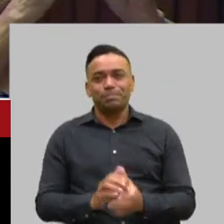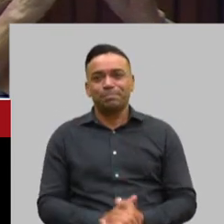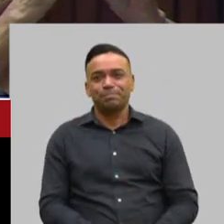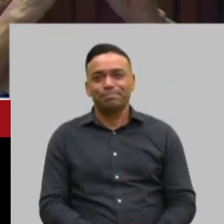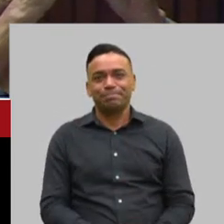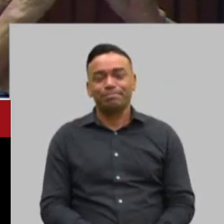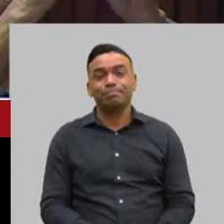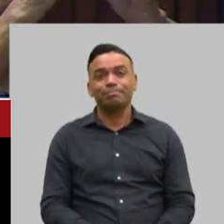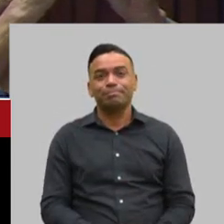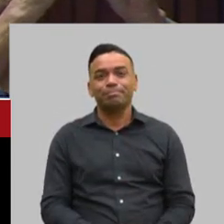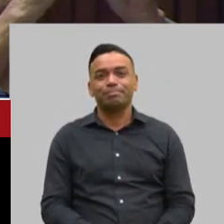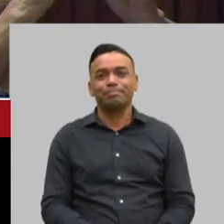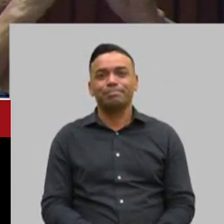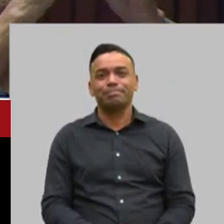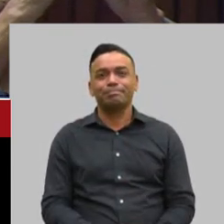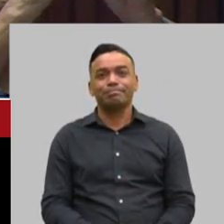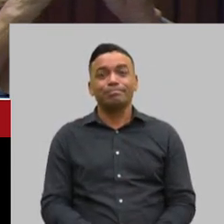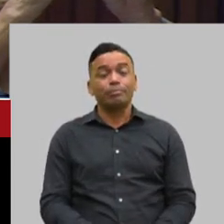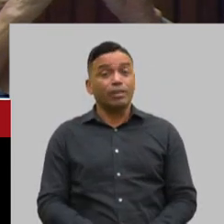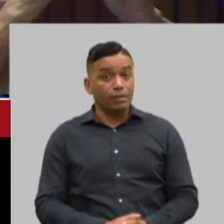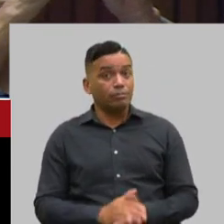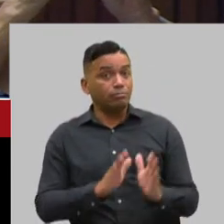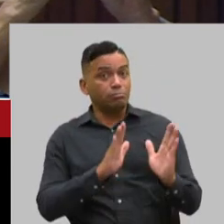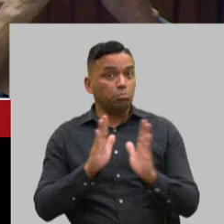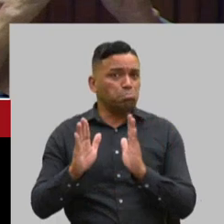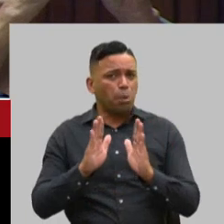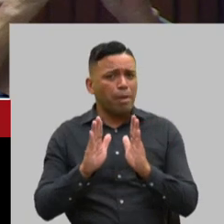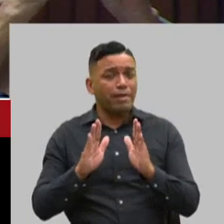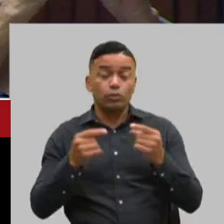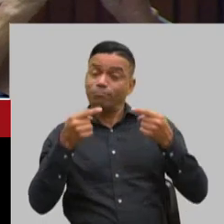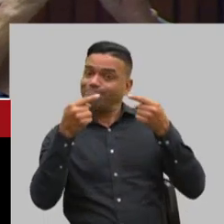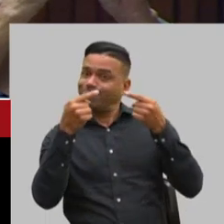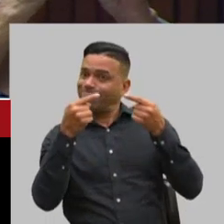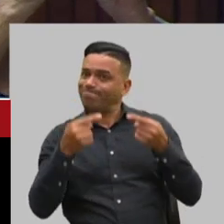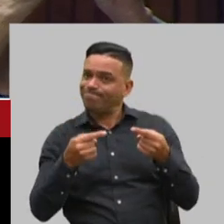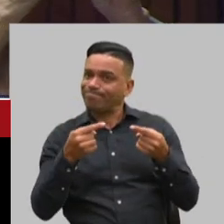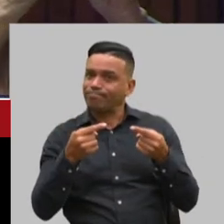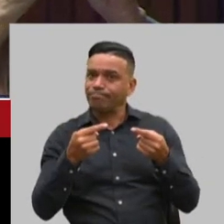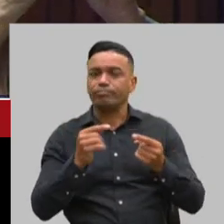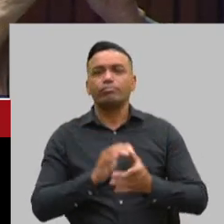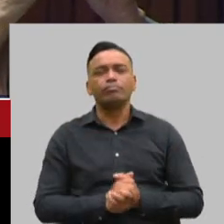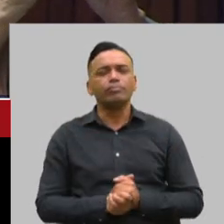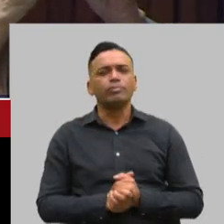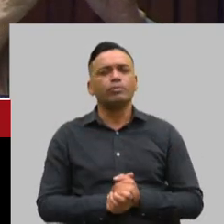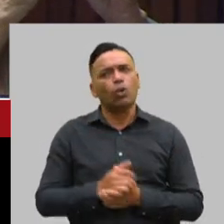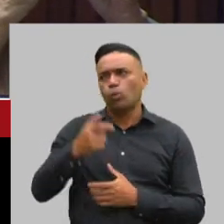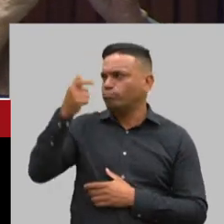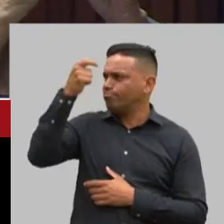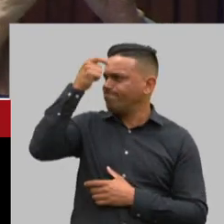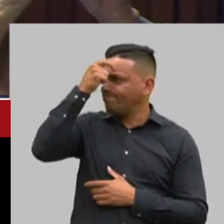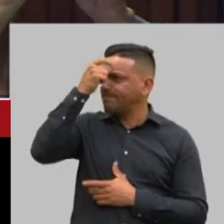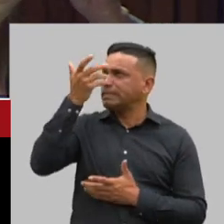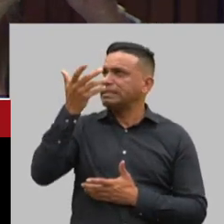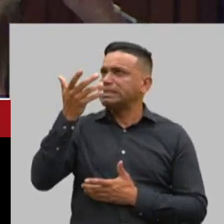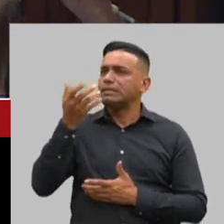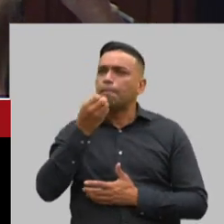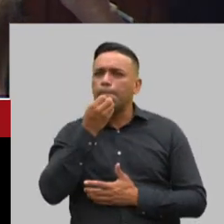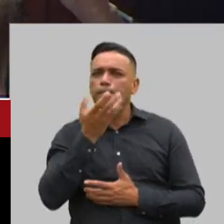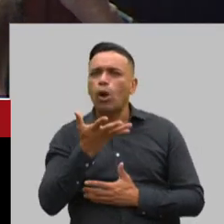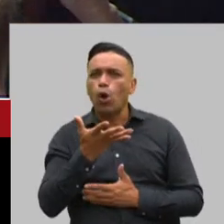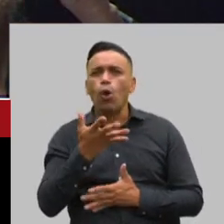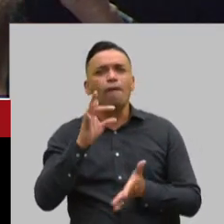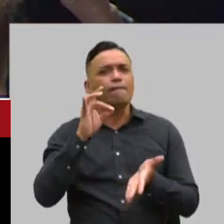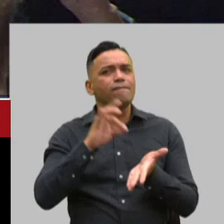Abre aspas. Em tempos desafiadores, onde a razão, o bom senso e a verdade